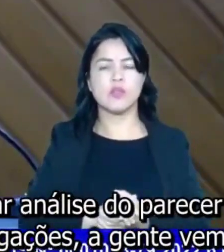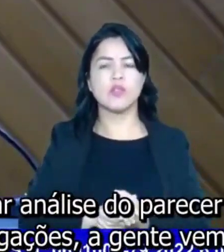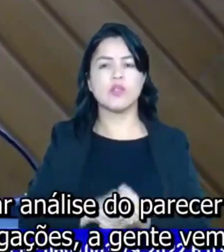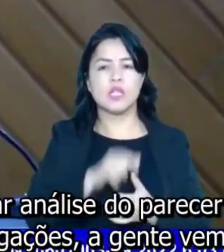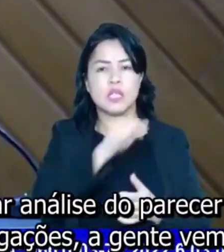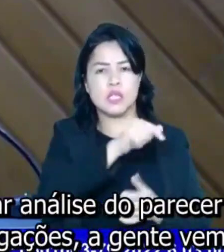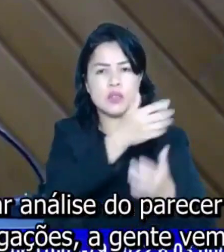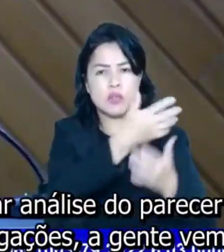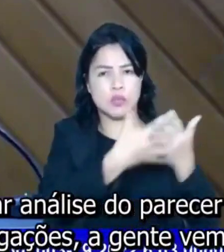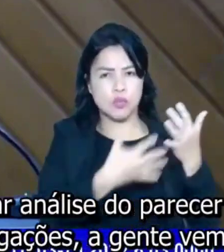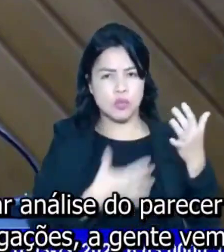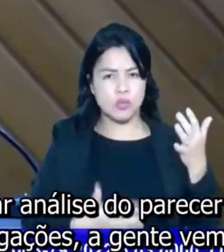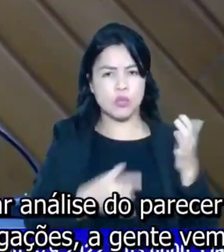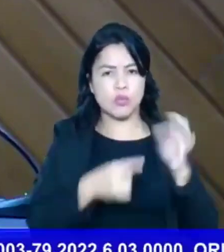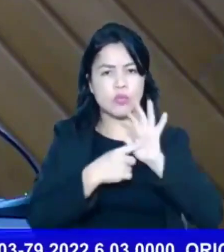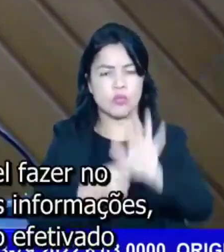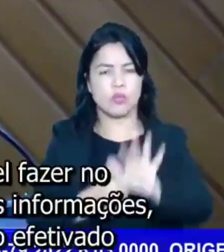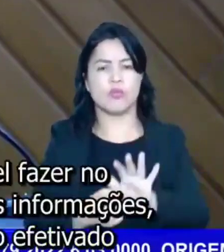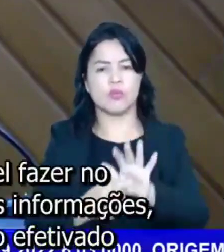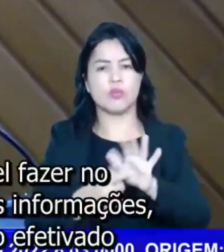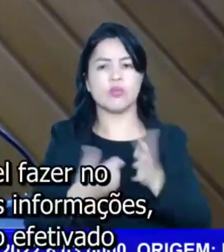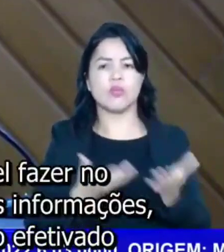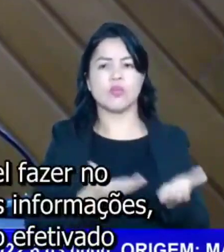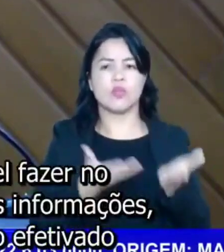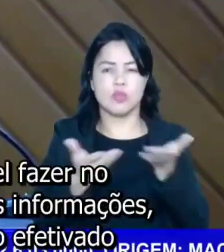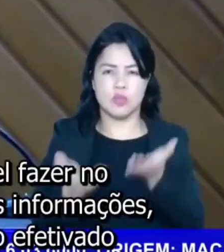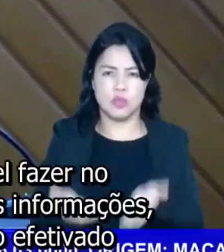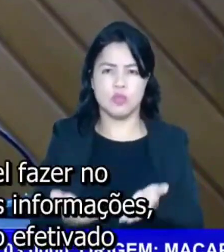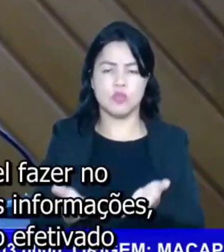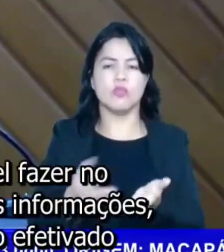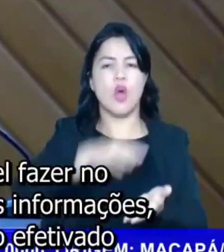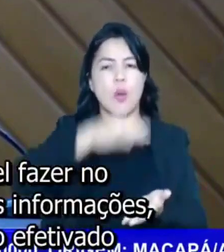essas alegações, a gente vem apresentar essa